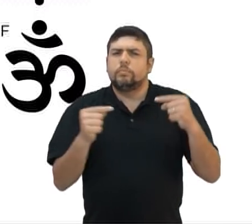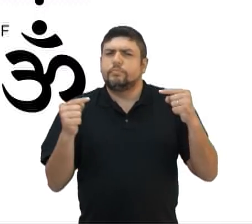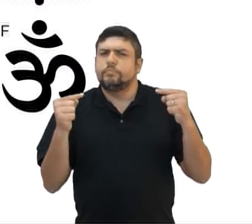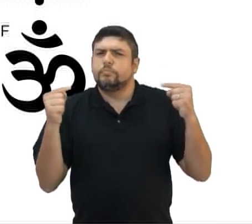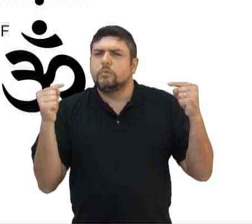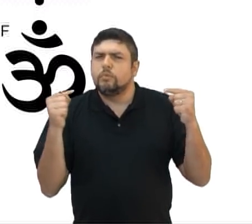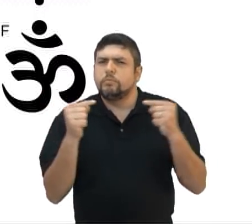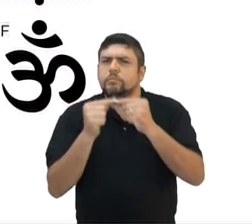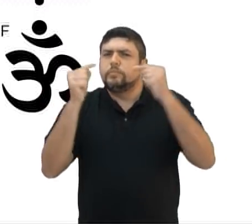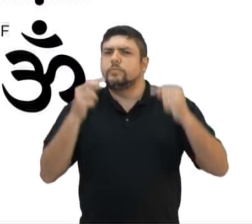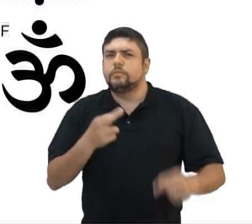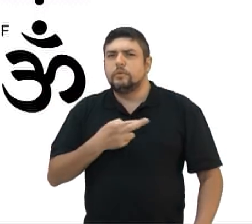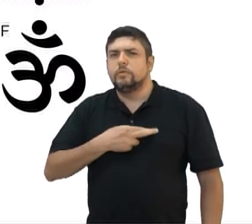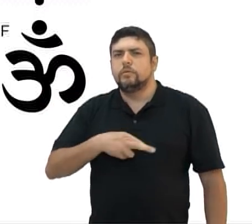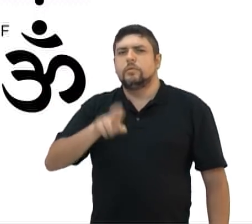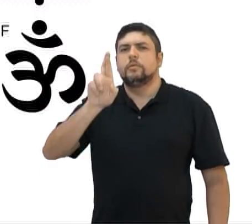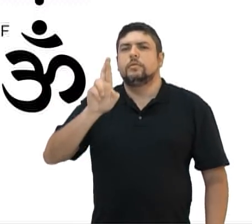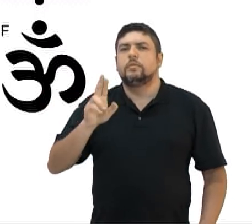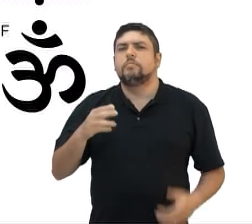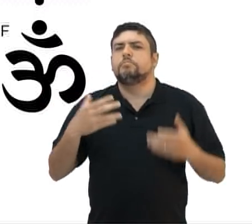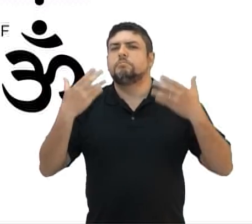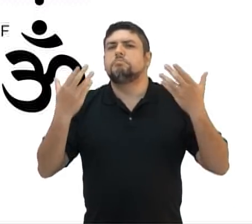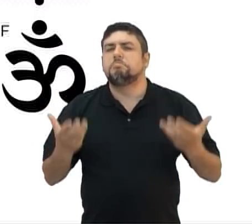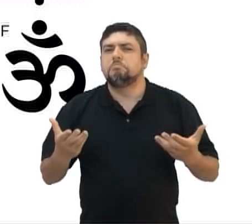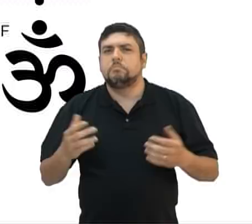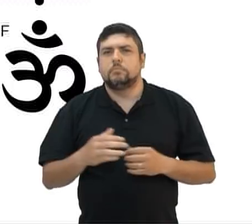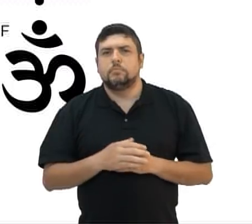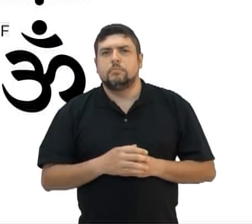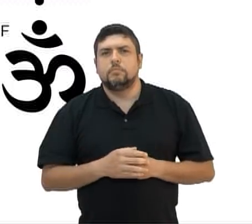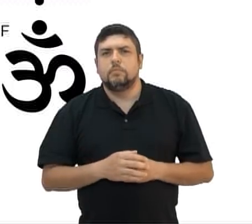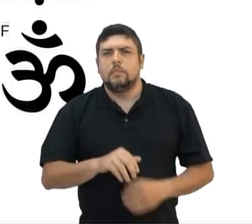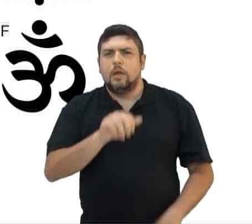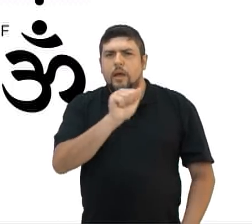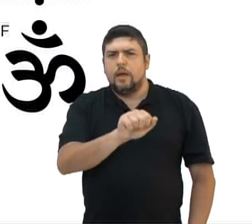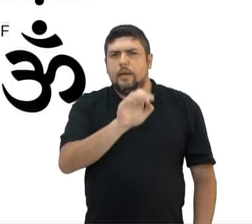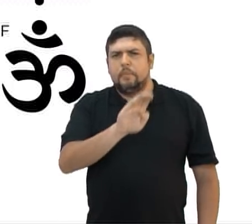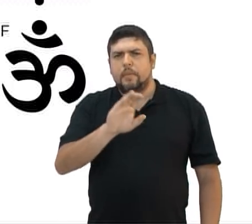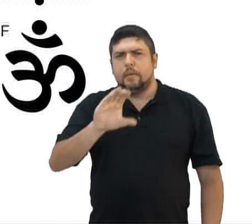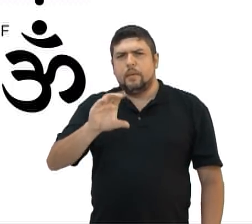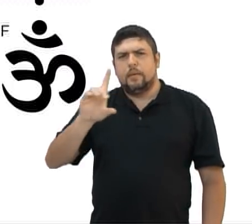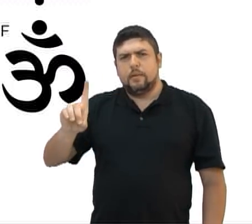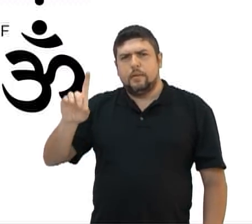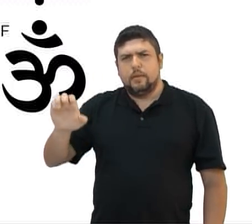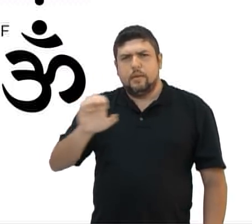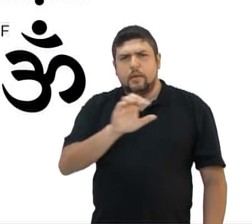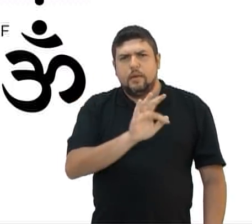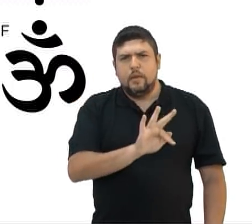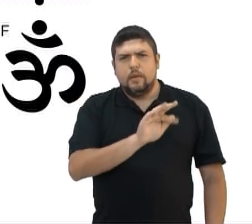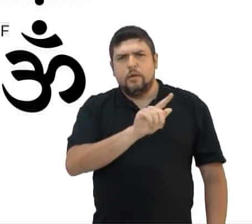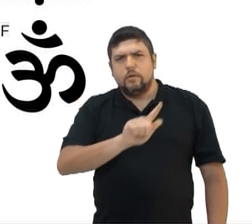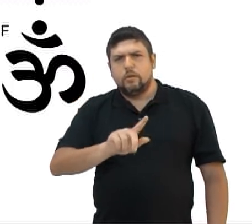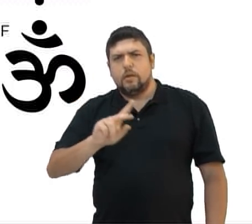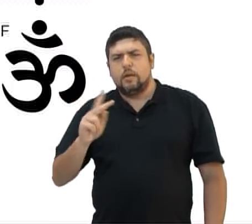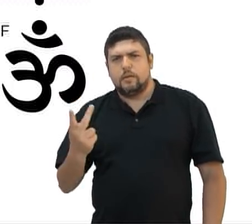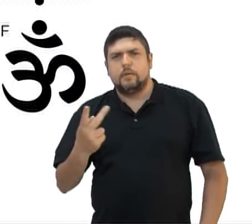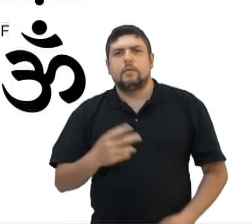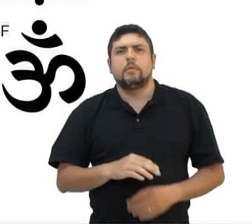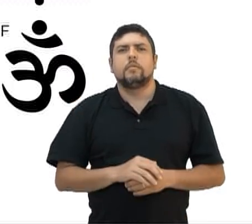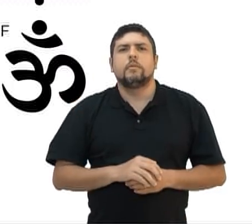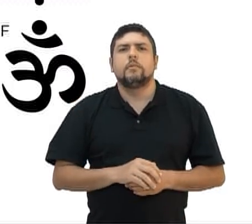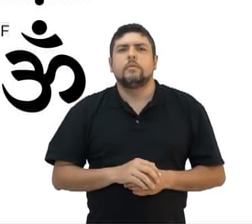símbolos religiosos. Então, temos aqui A, B, C, D, E, F, G e